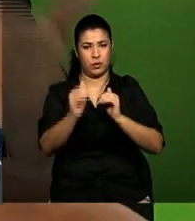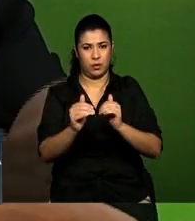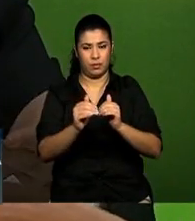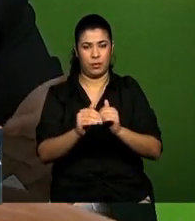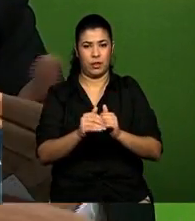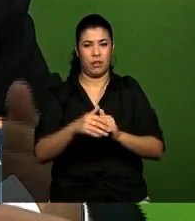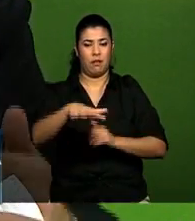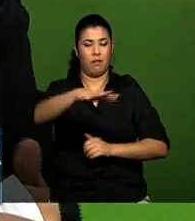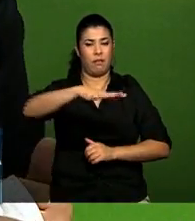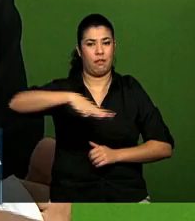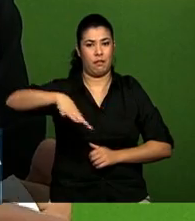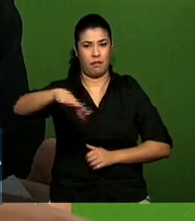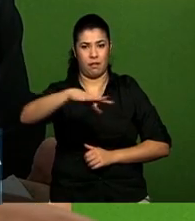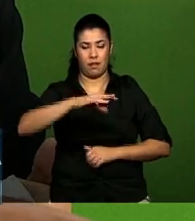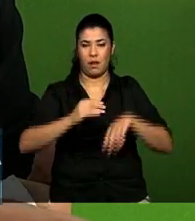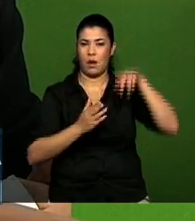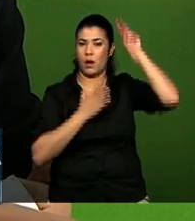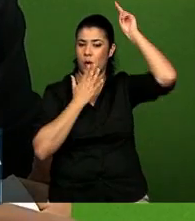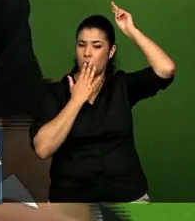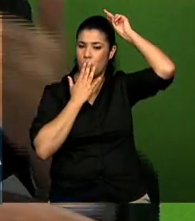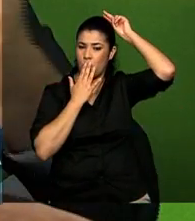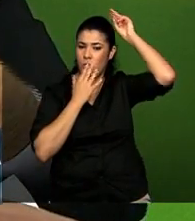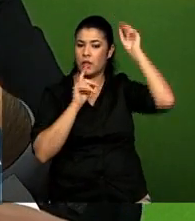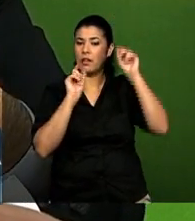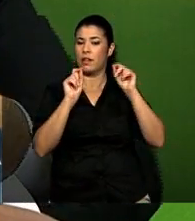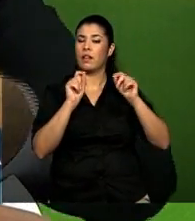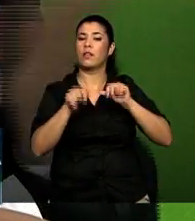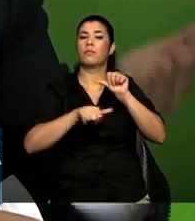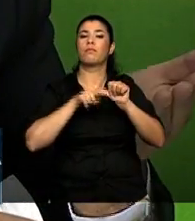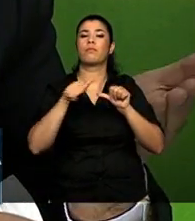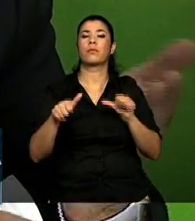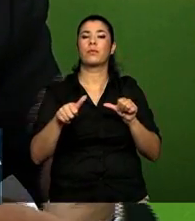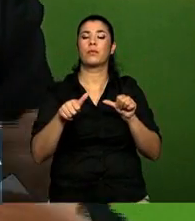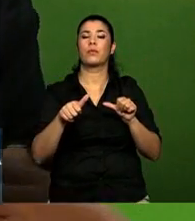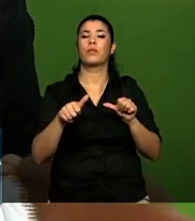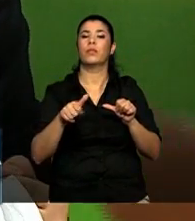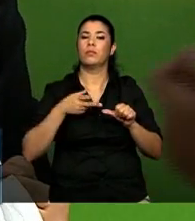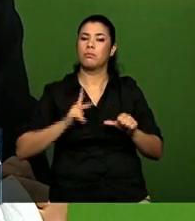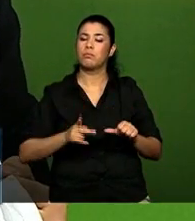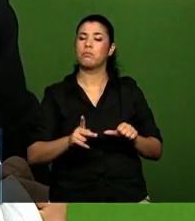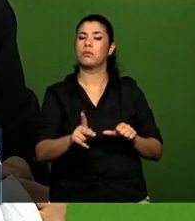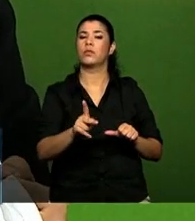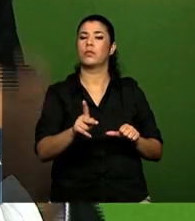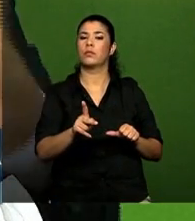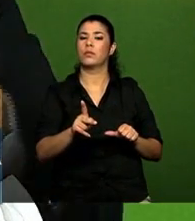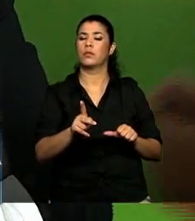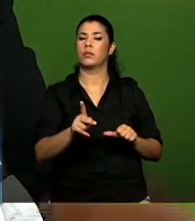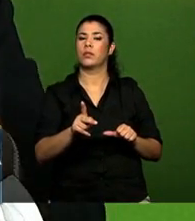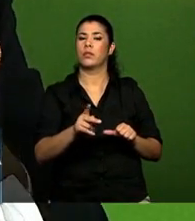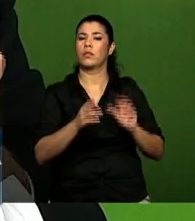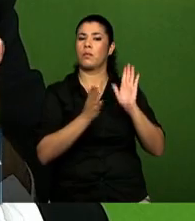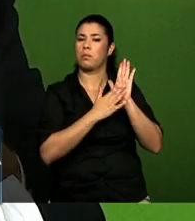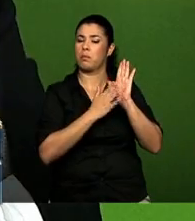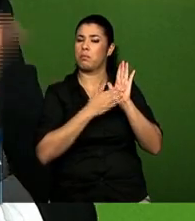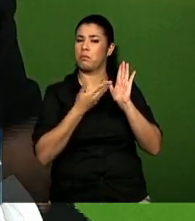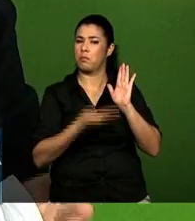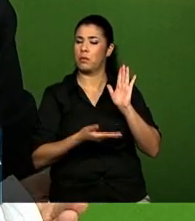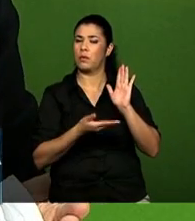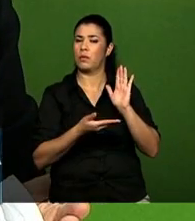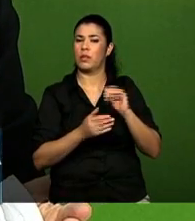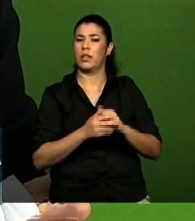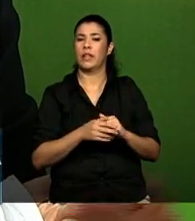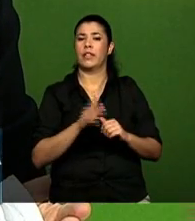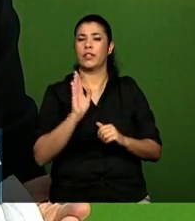territórios indígenas é um movimento muito importante que está em andamento nós tivemos a fazer referência